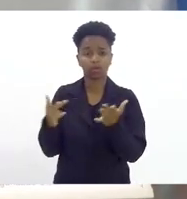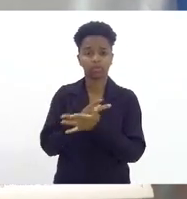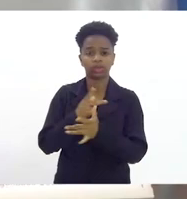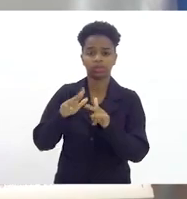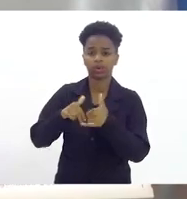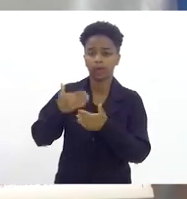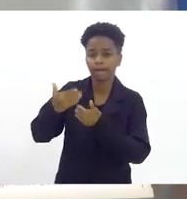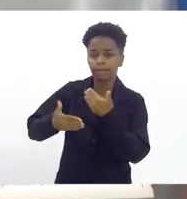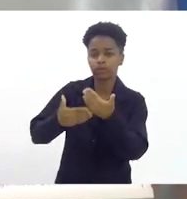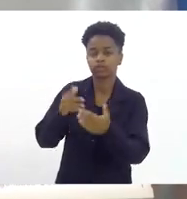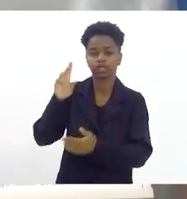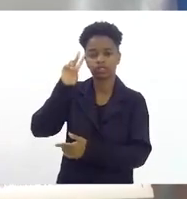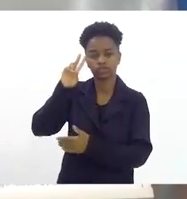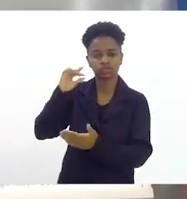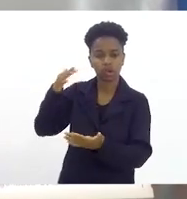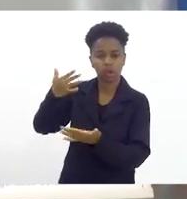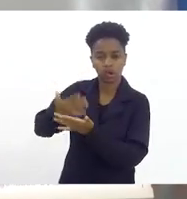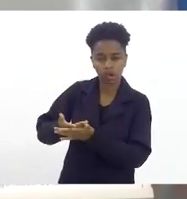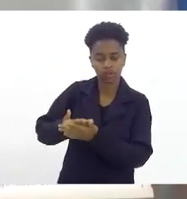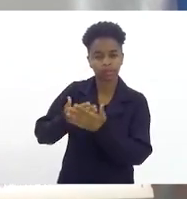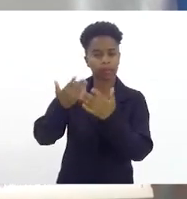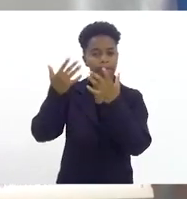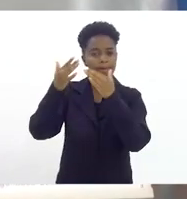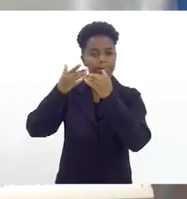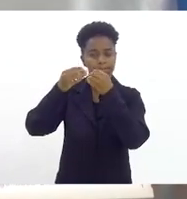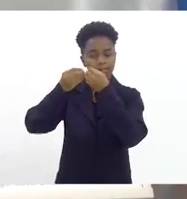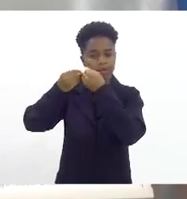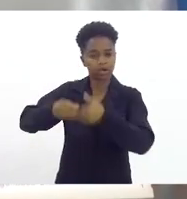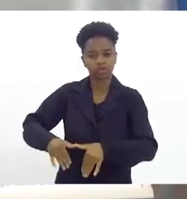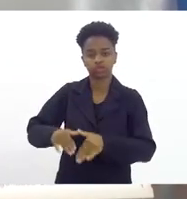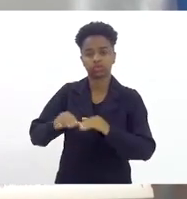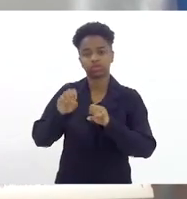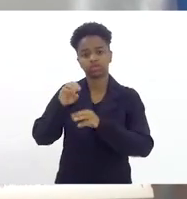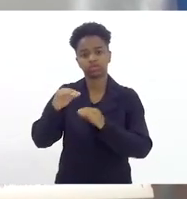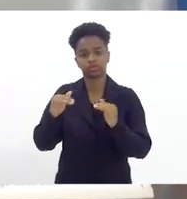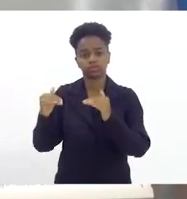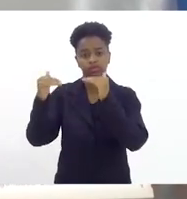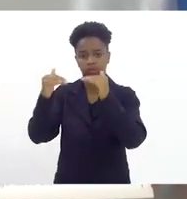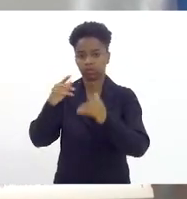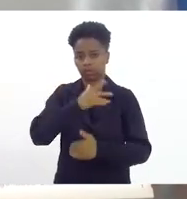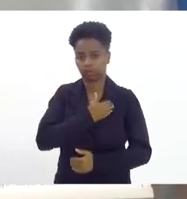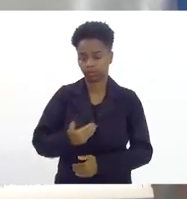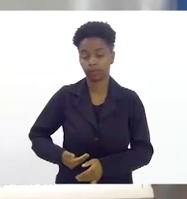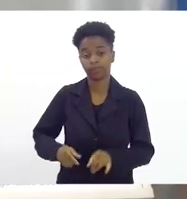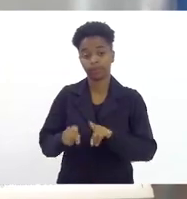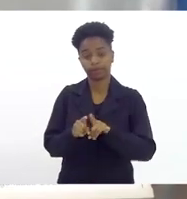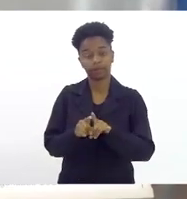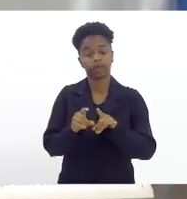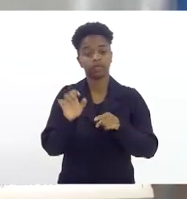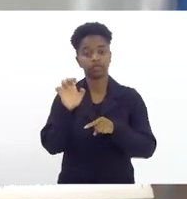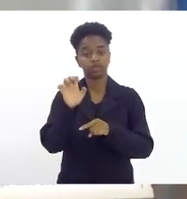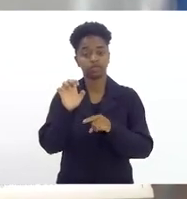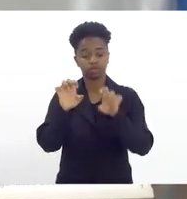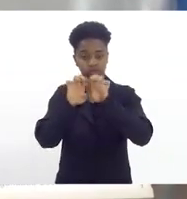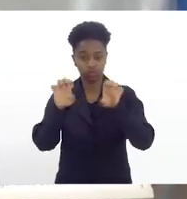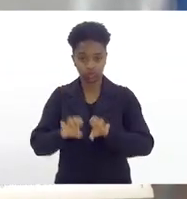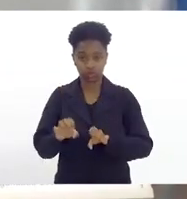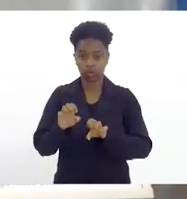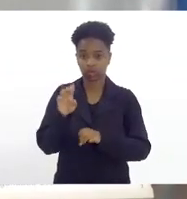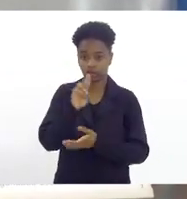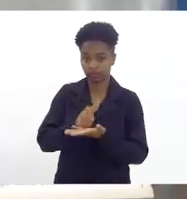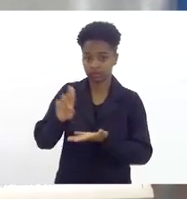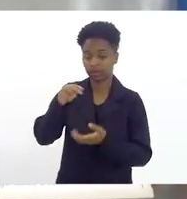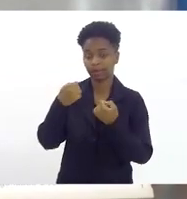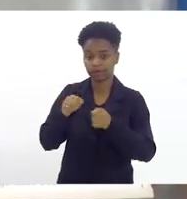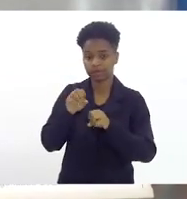histórico de desmonte de ataque ao ensino superior público a própria estrutura da Universidade que deveria por princípio oferecer ensino